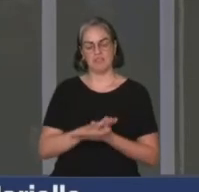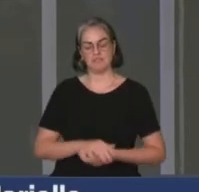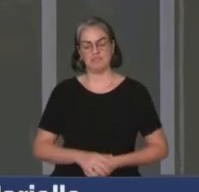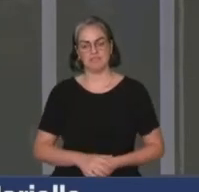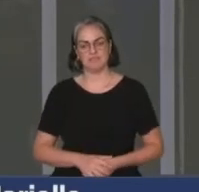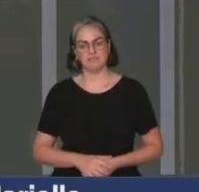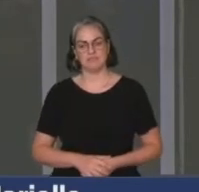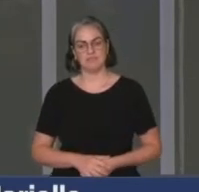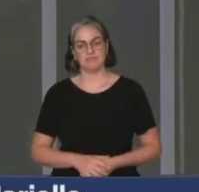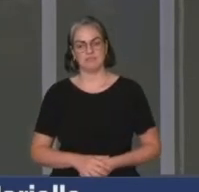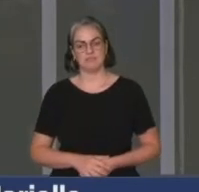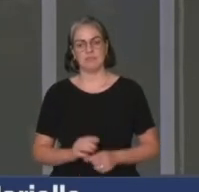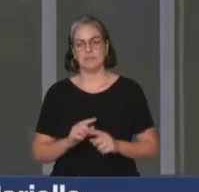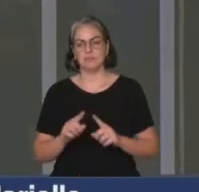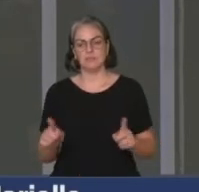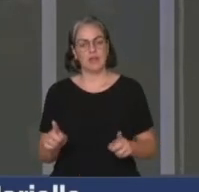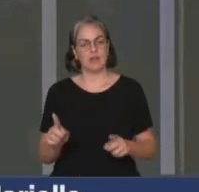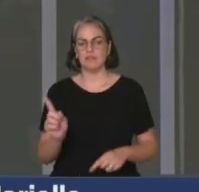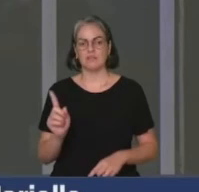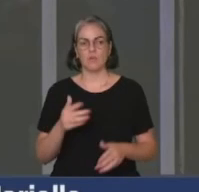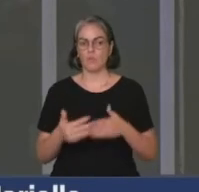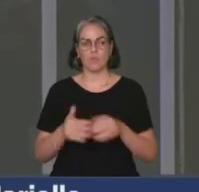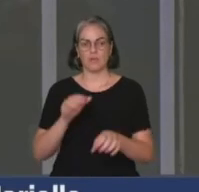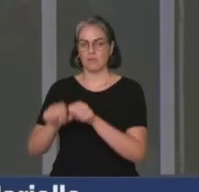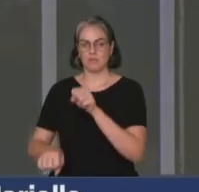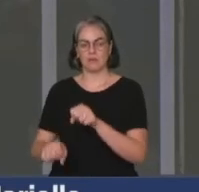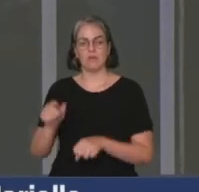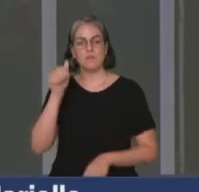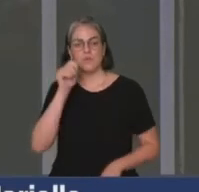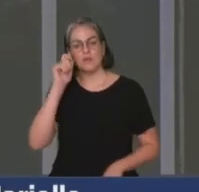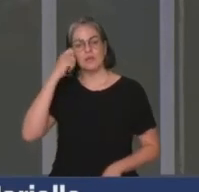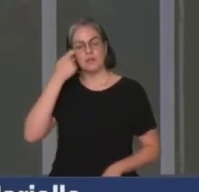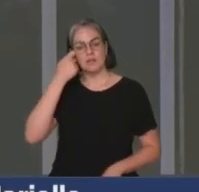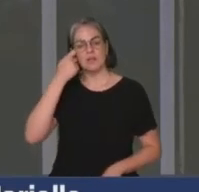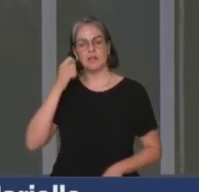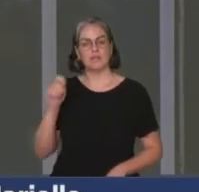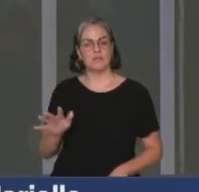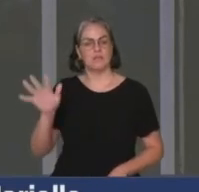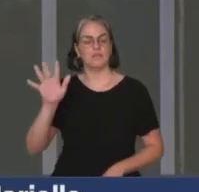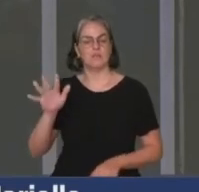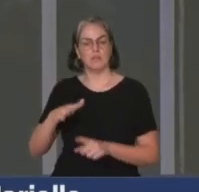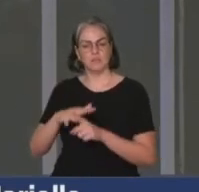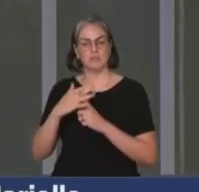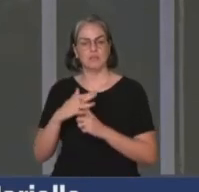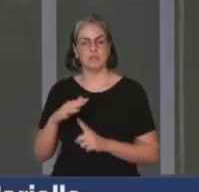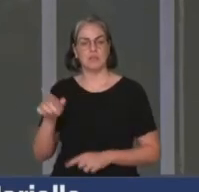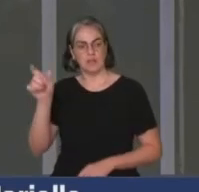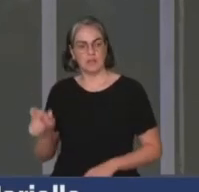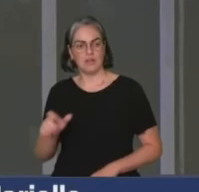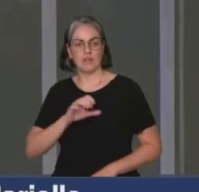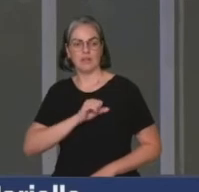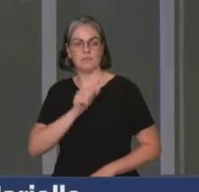corpo. Assassinou o corpo de uma mulher negra, favelada, socialista, uma mulher que amava mulheres e